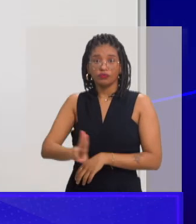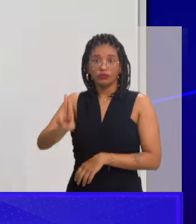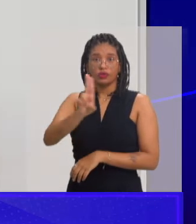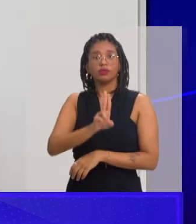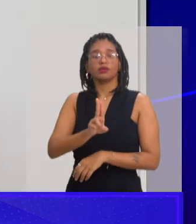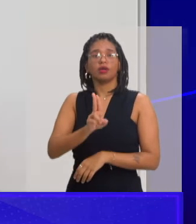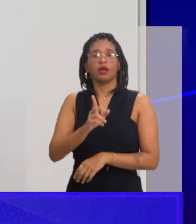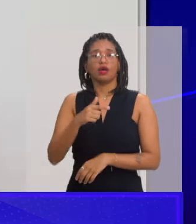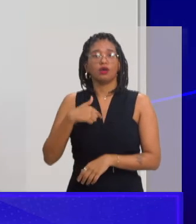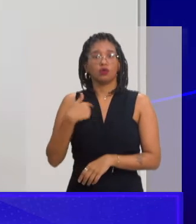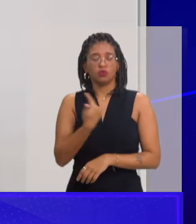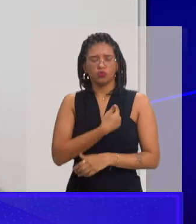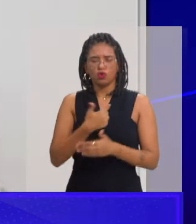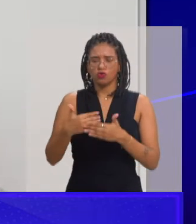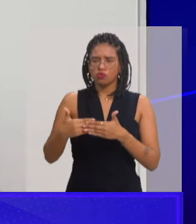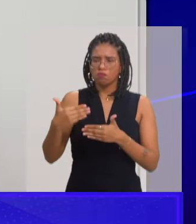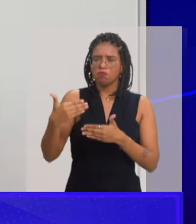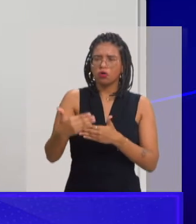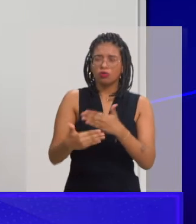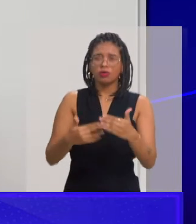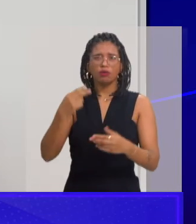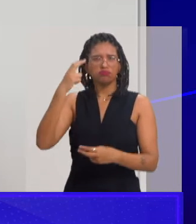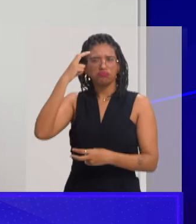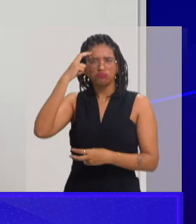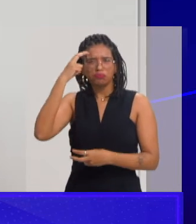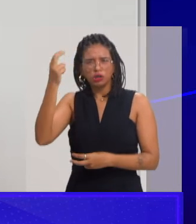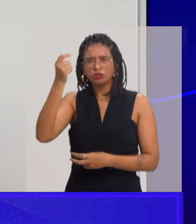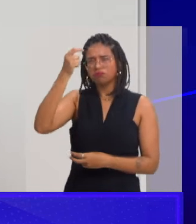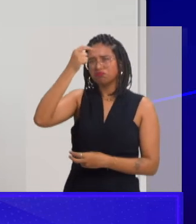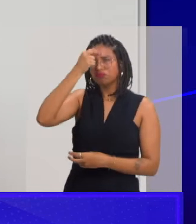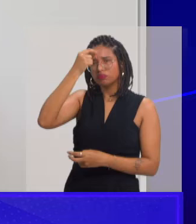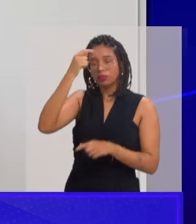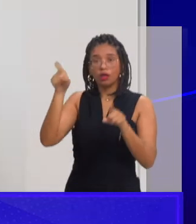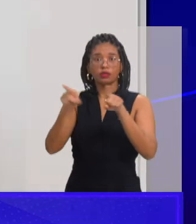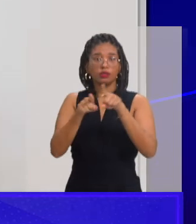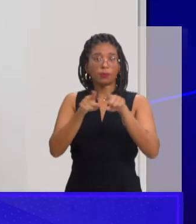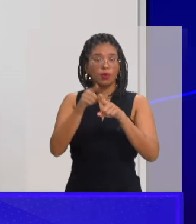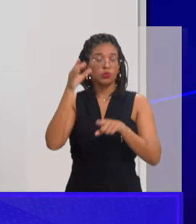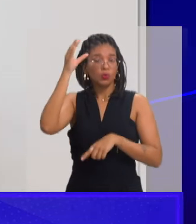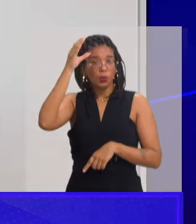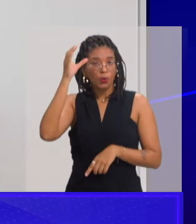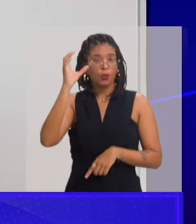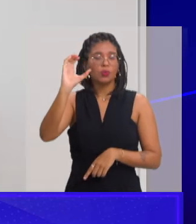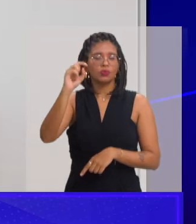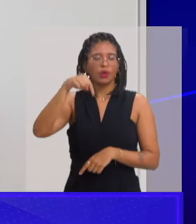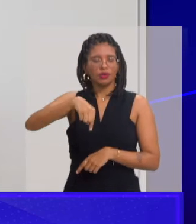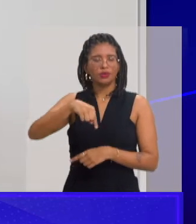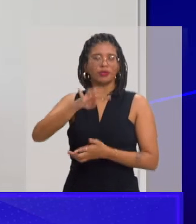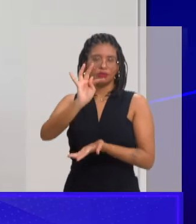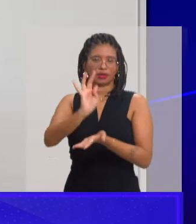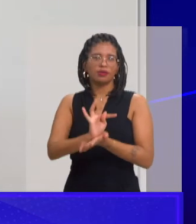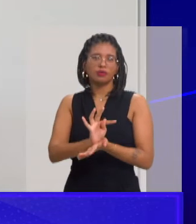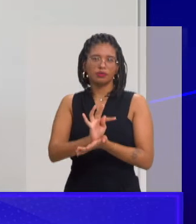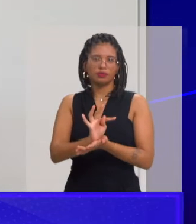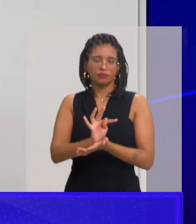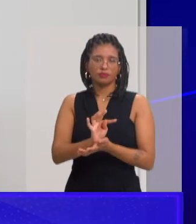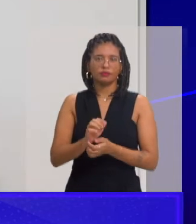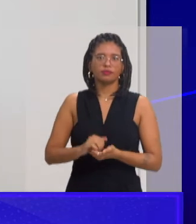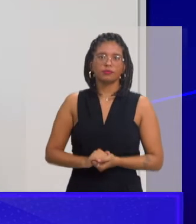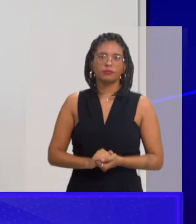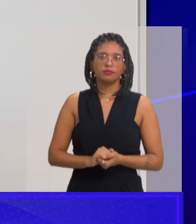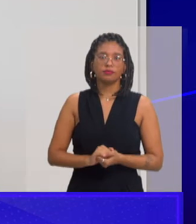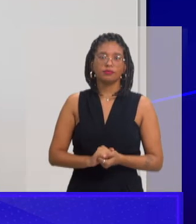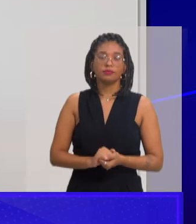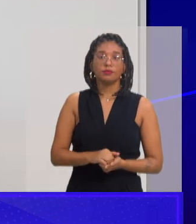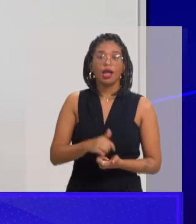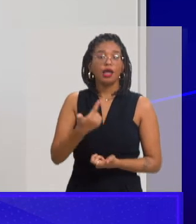nesse cenário, tanto de comunicação quanto de arte. E o Estado ainda é muito deficitário, porque a gente concentra